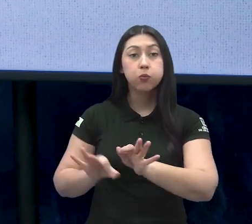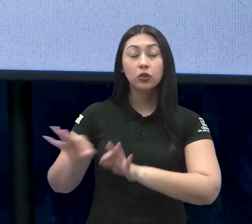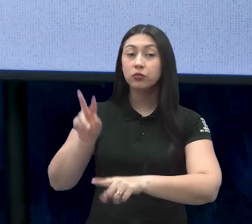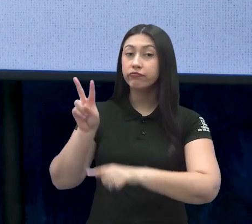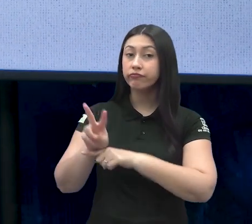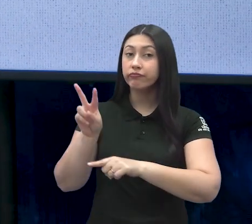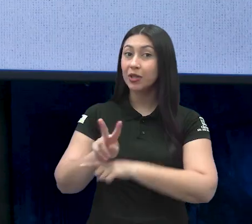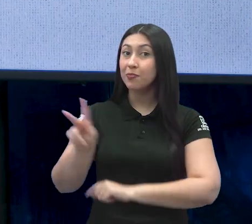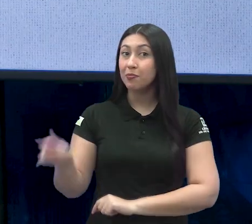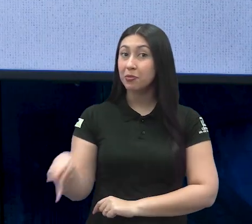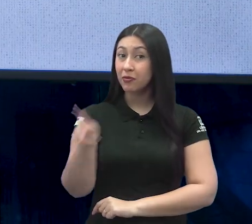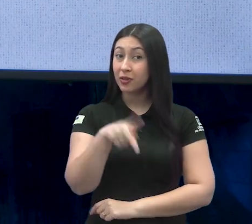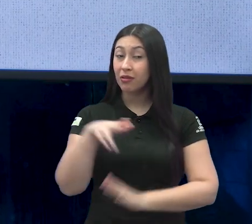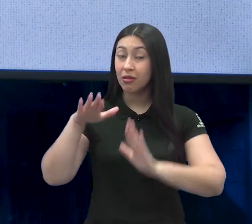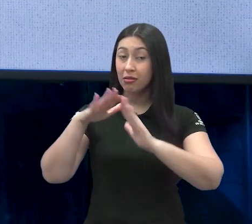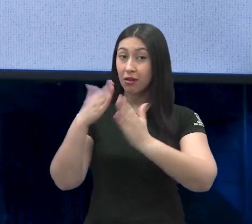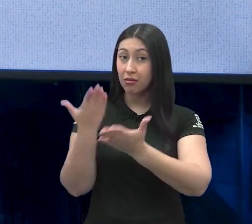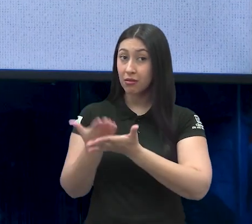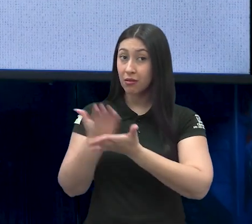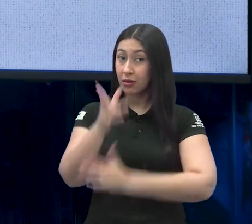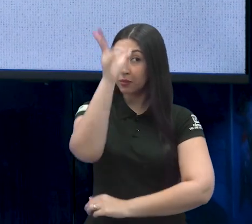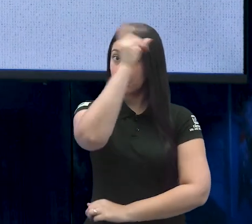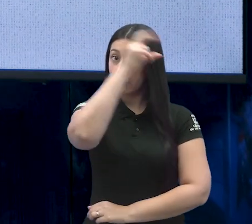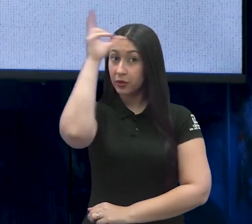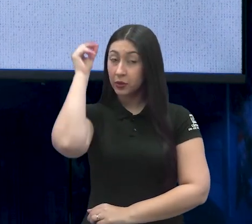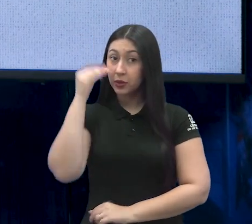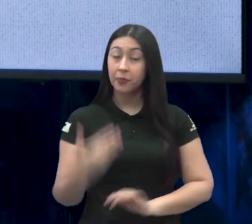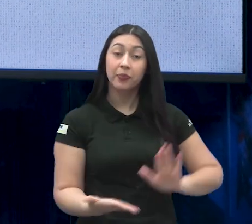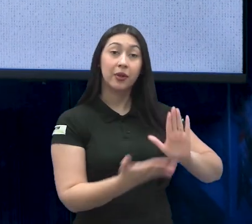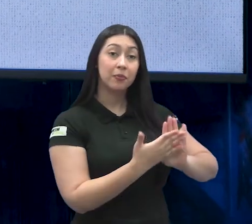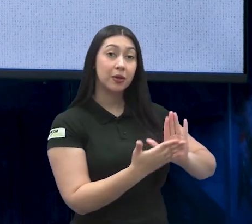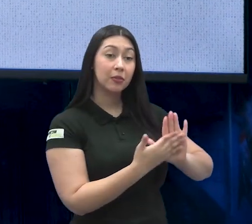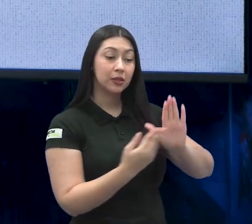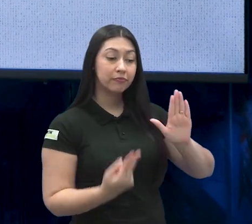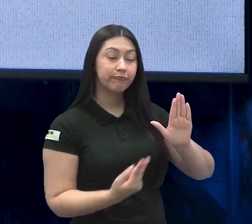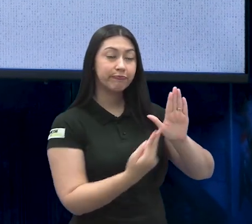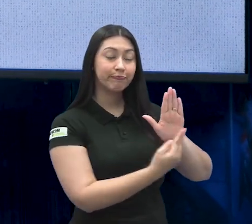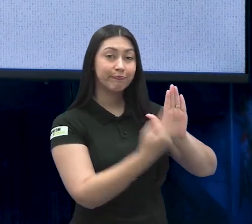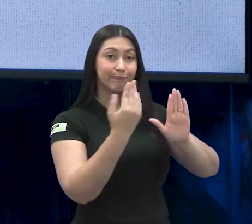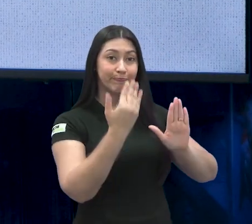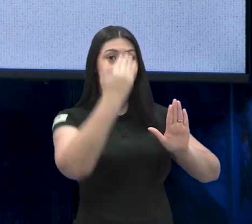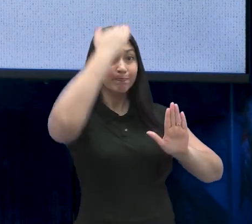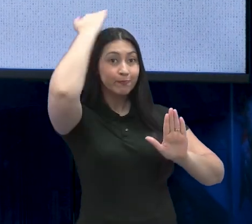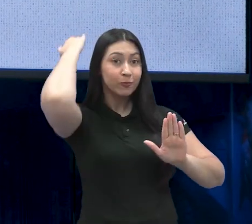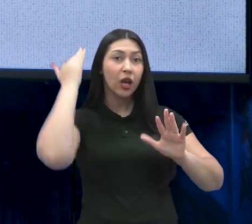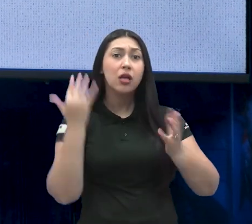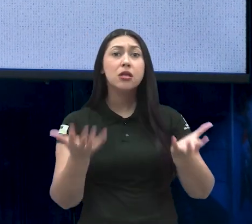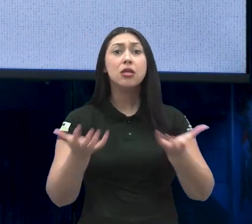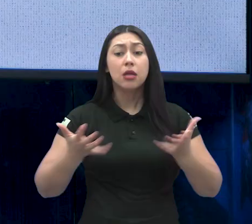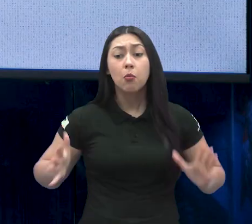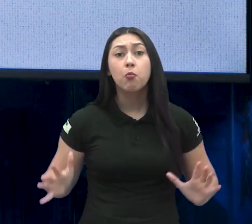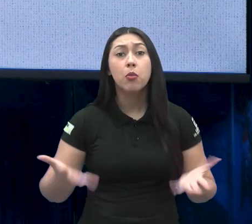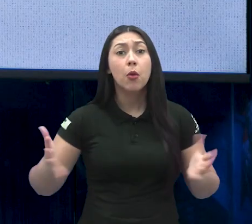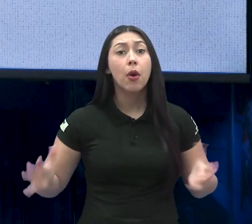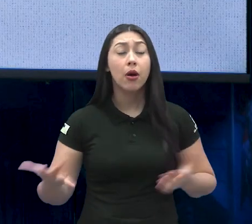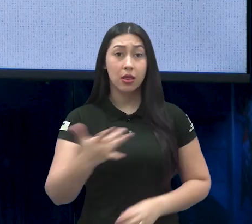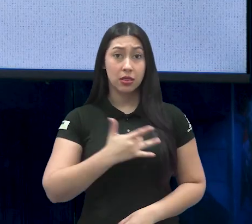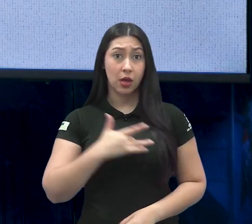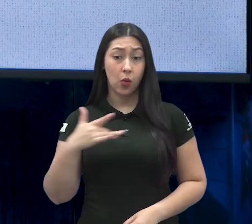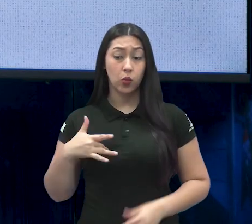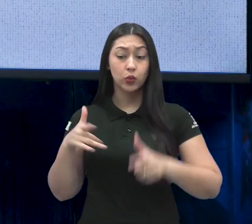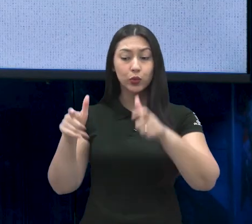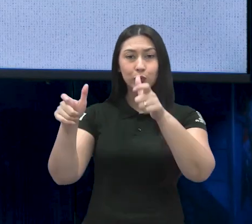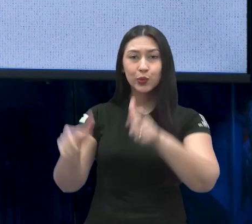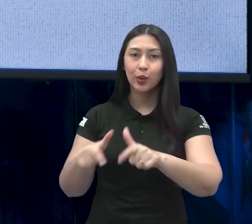aos professores da rede municipal. A proposta é de autoria do vereador Cláudio Apolinário e tem a finalidade de promover